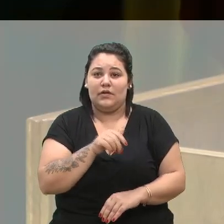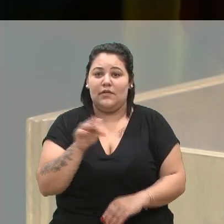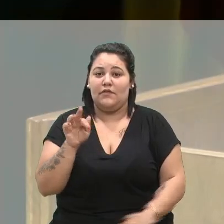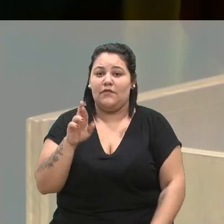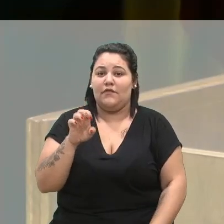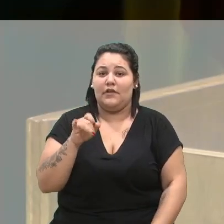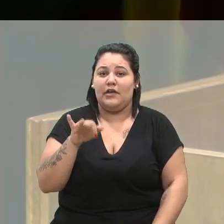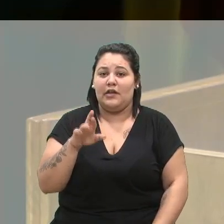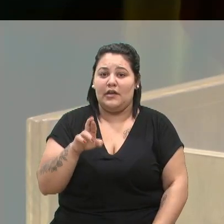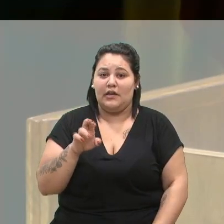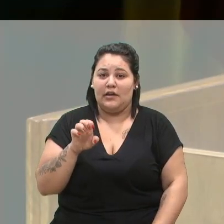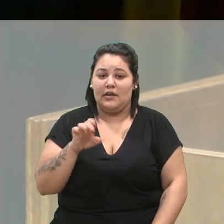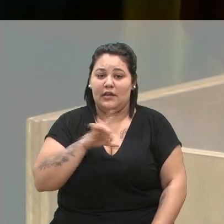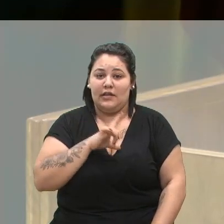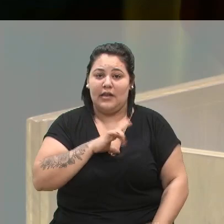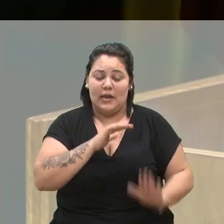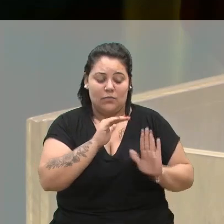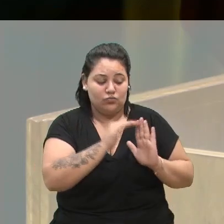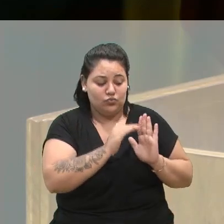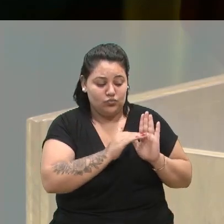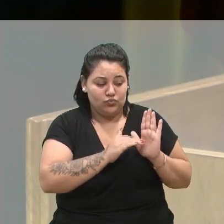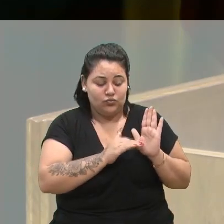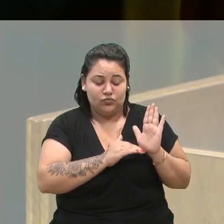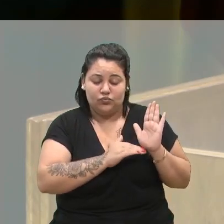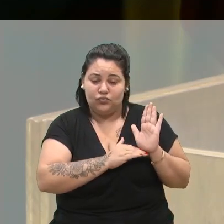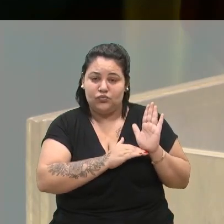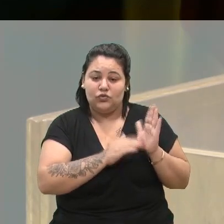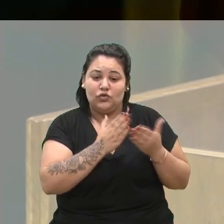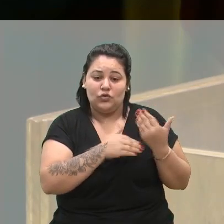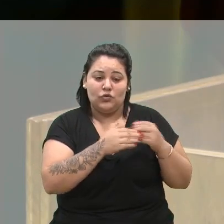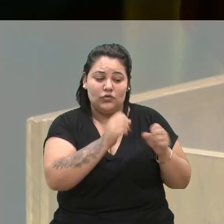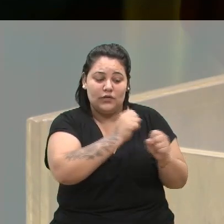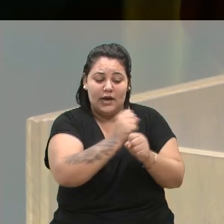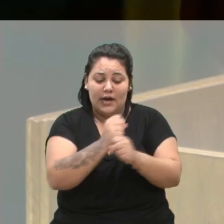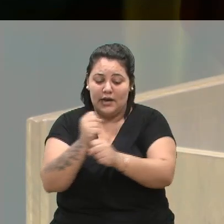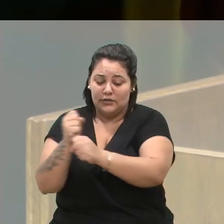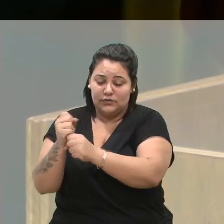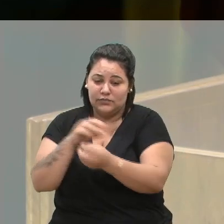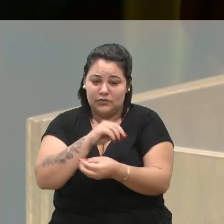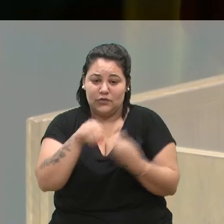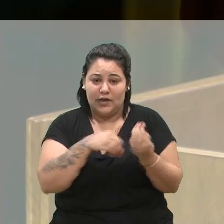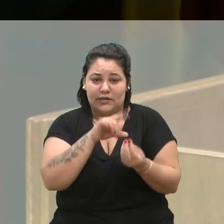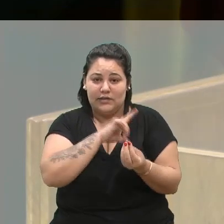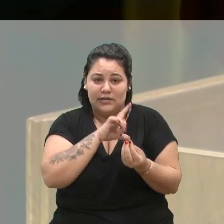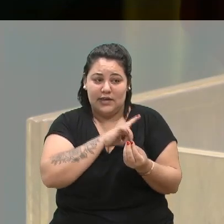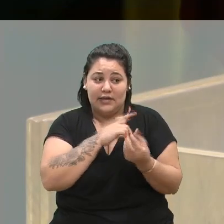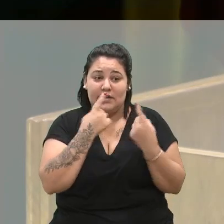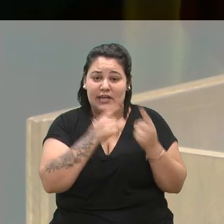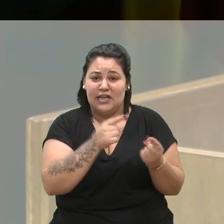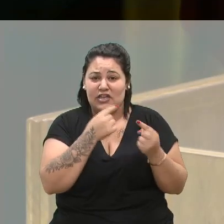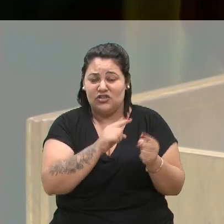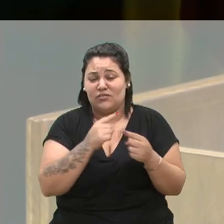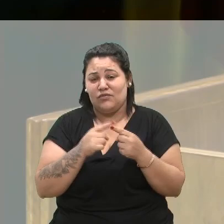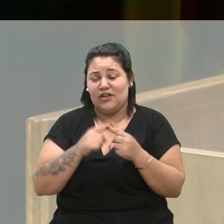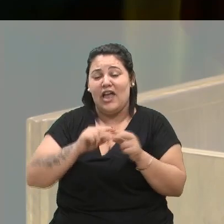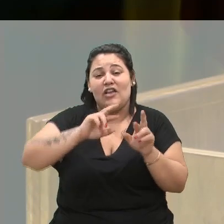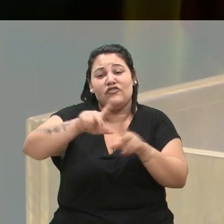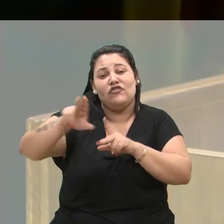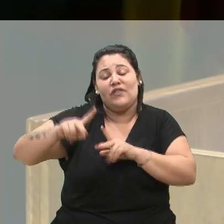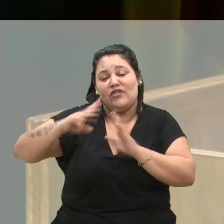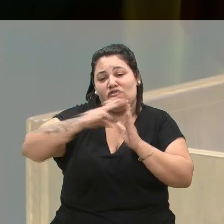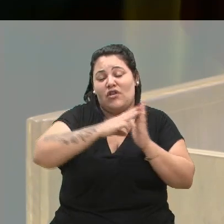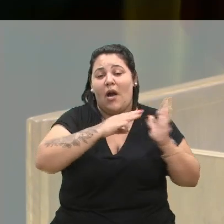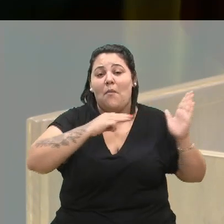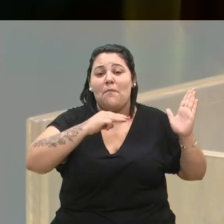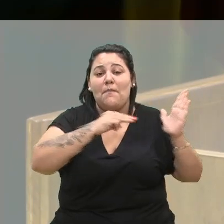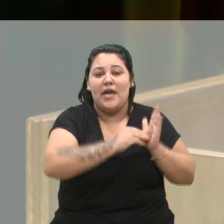com séries cicladas, e que, a despeito de grandes críticas, pois muito divergente ao método de